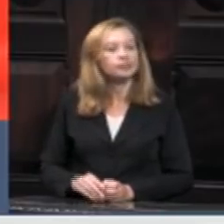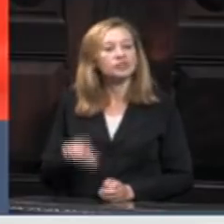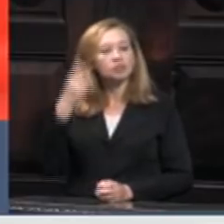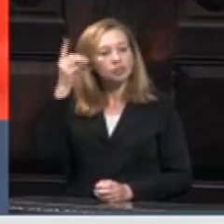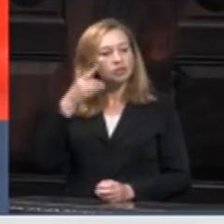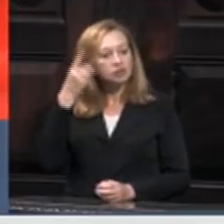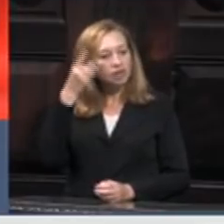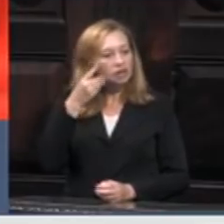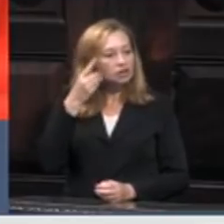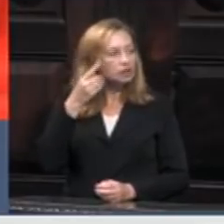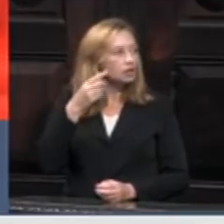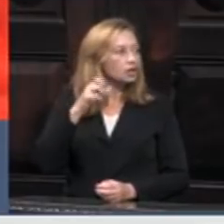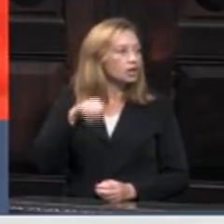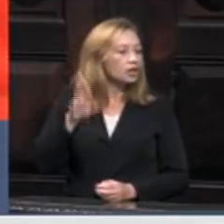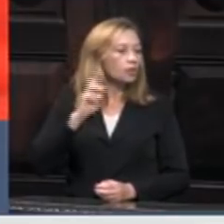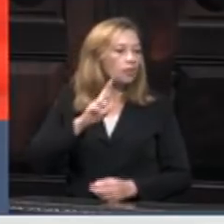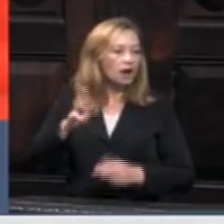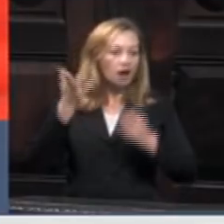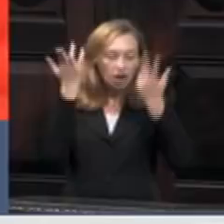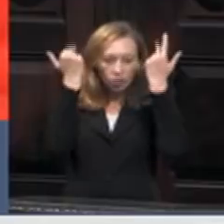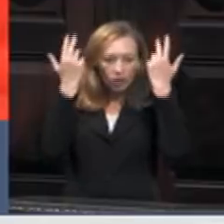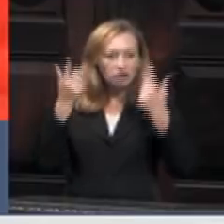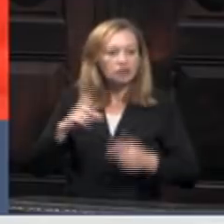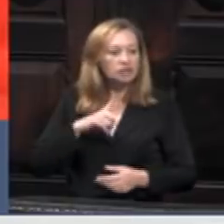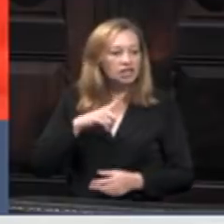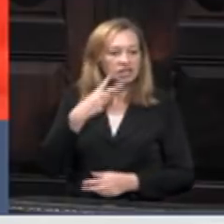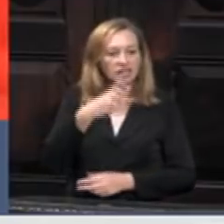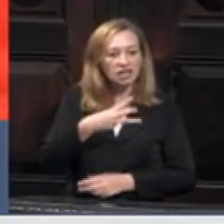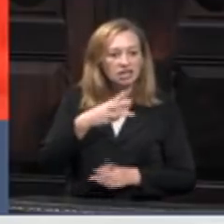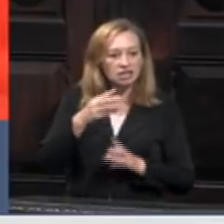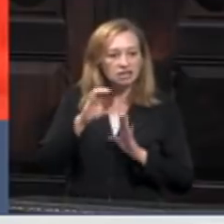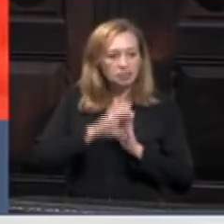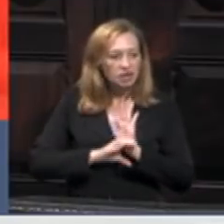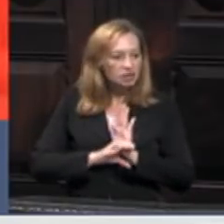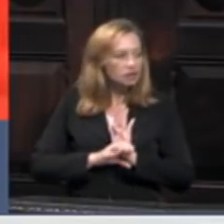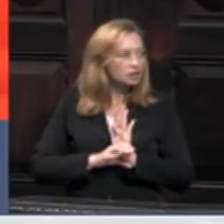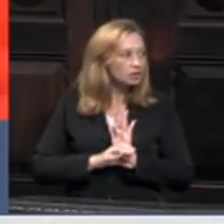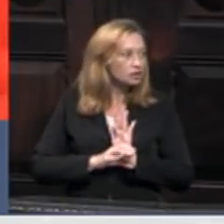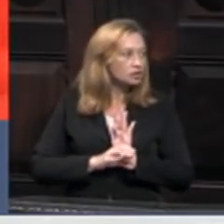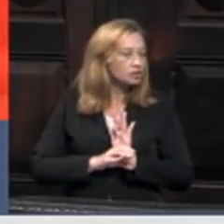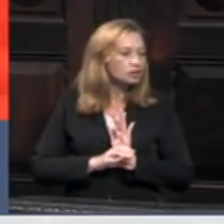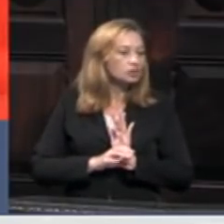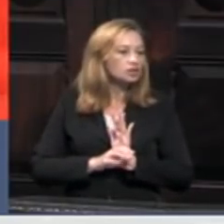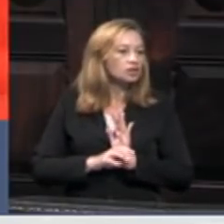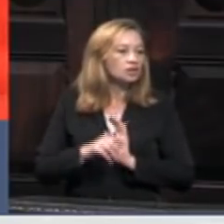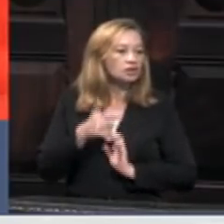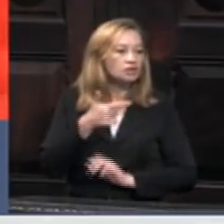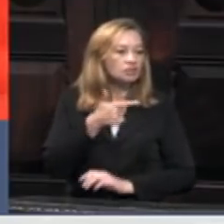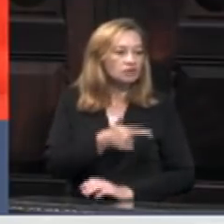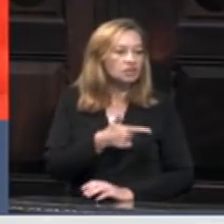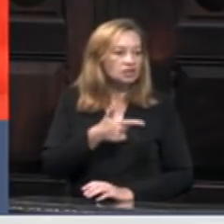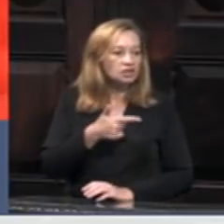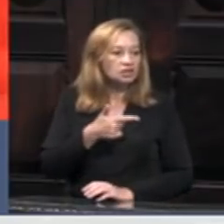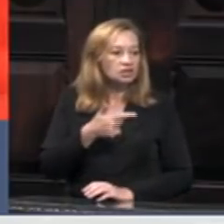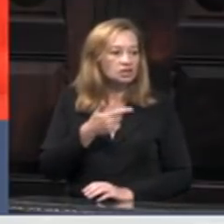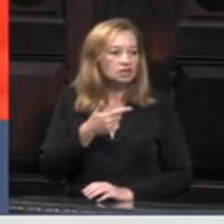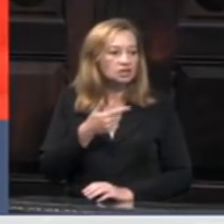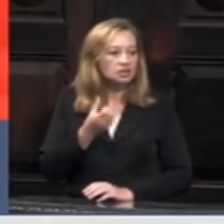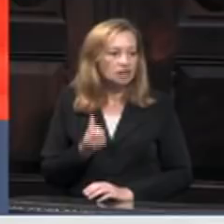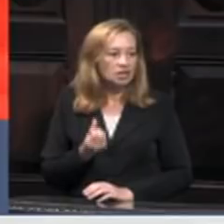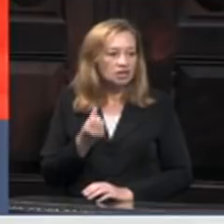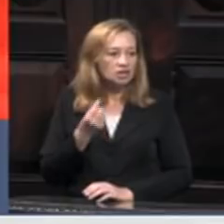Eliomar, tem mais 3 emendas, 2681, 2612 e 1146.